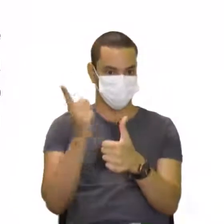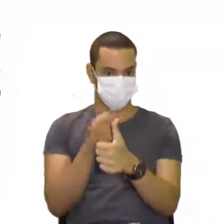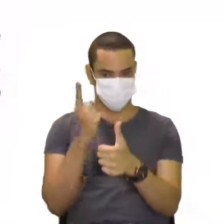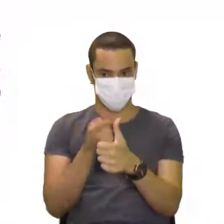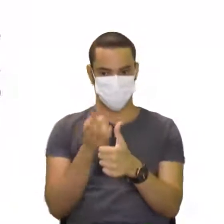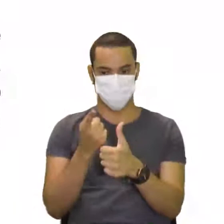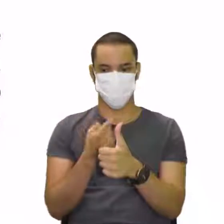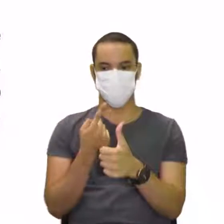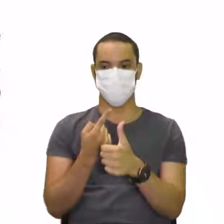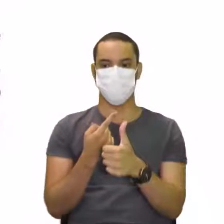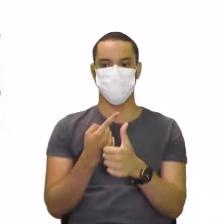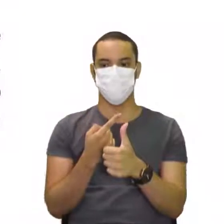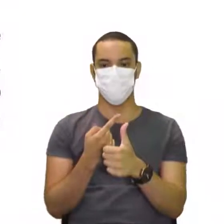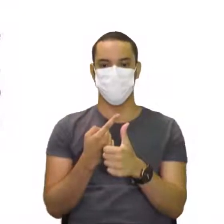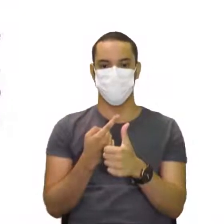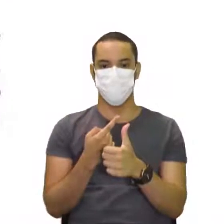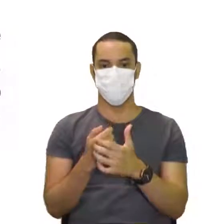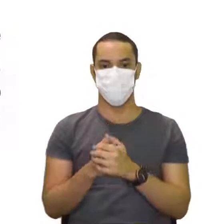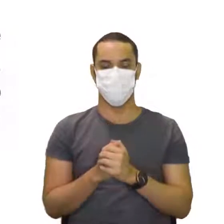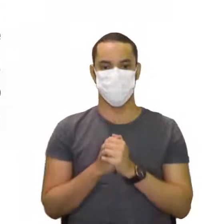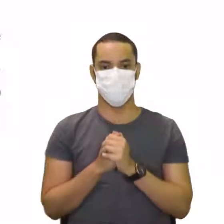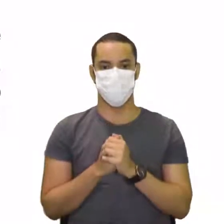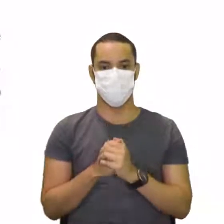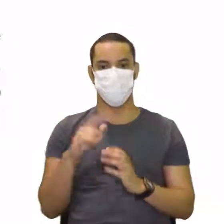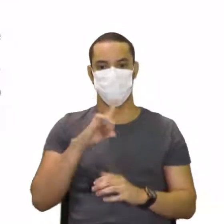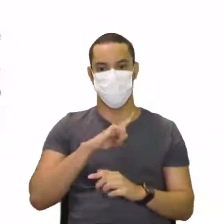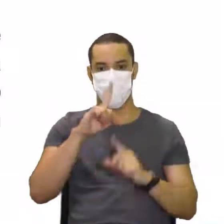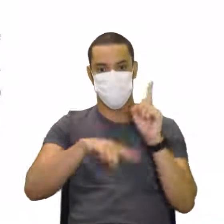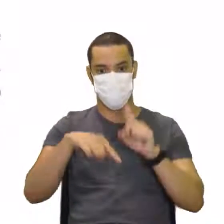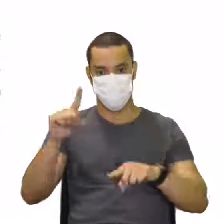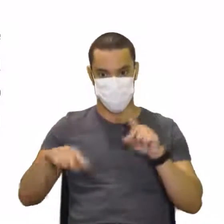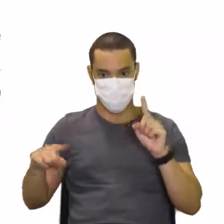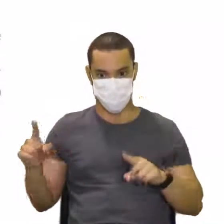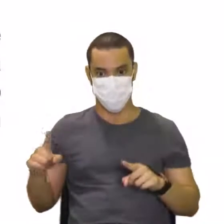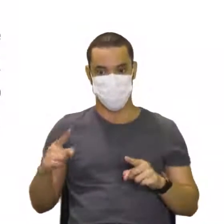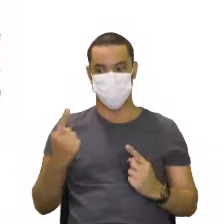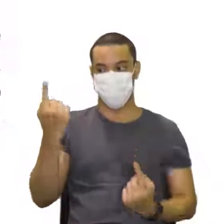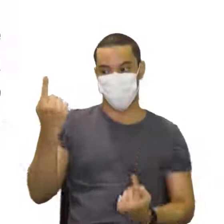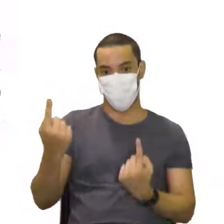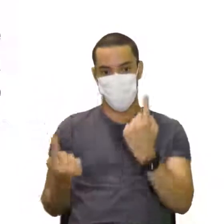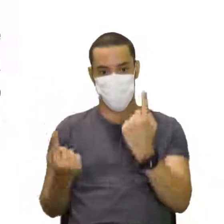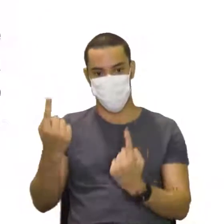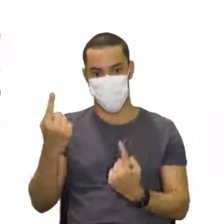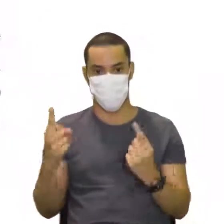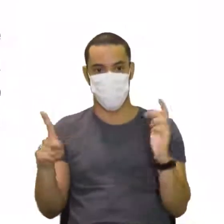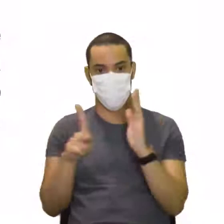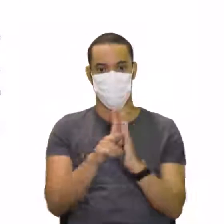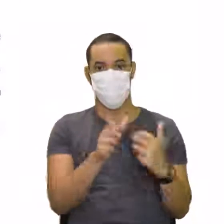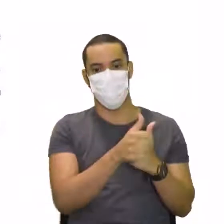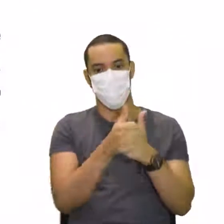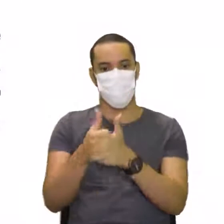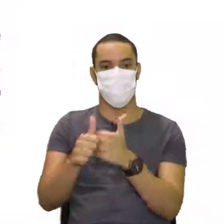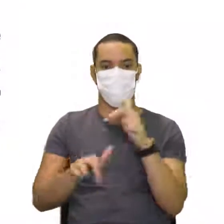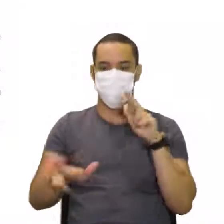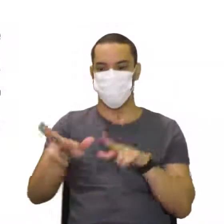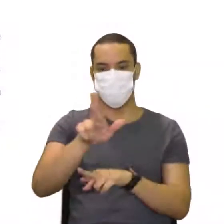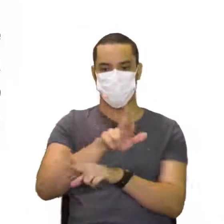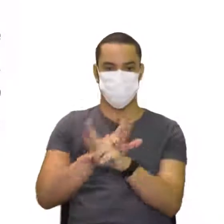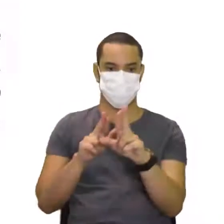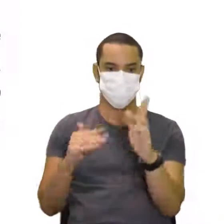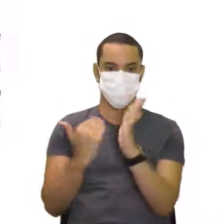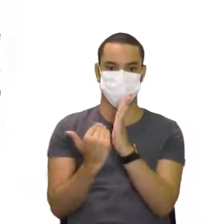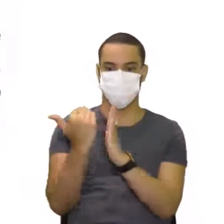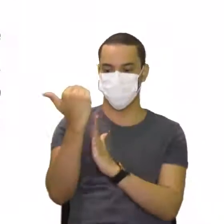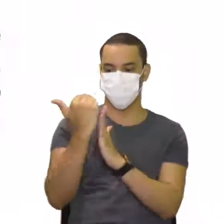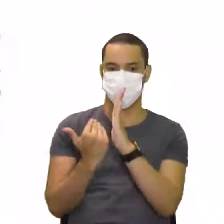que seria ali da modulação em amplitude, variamos a frequência de uma portadora de acordo com as variações da